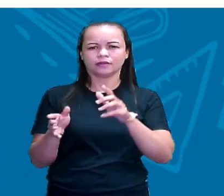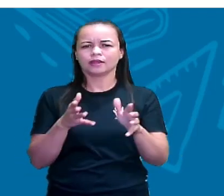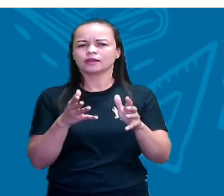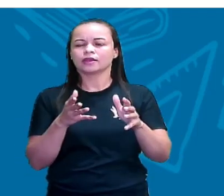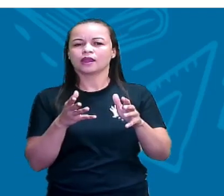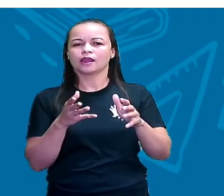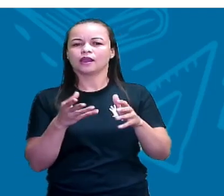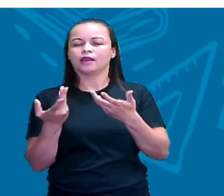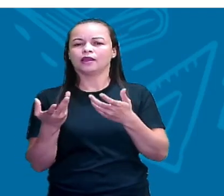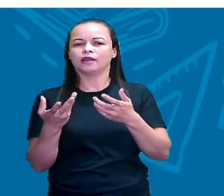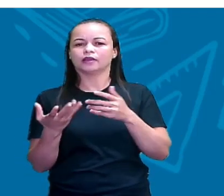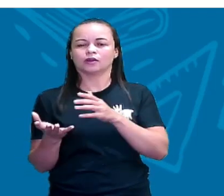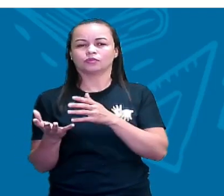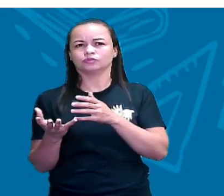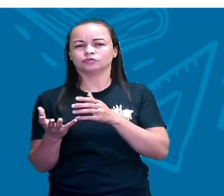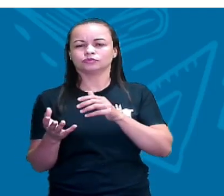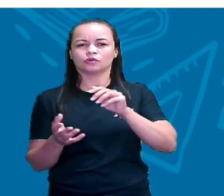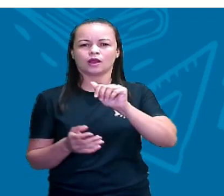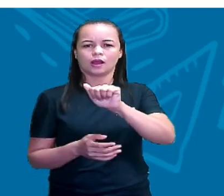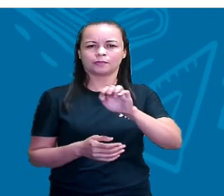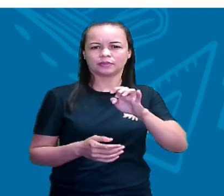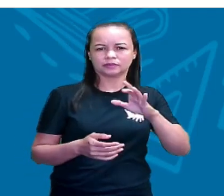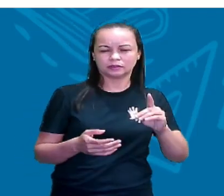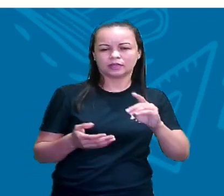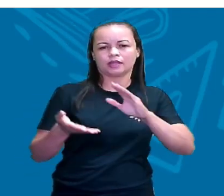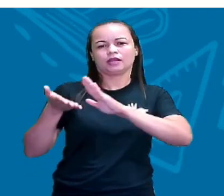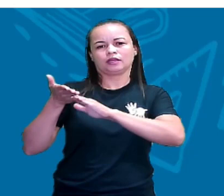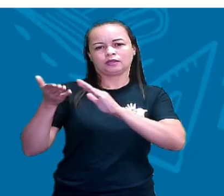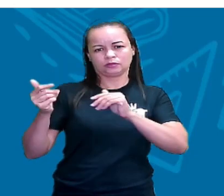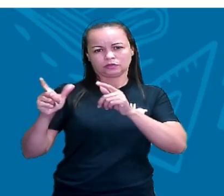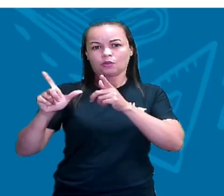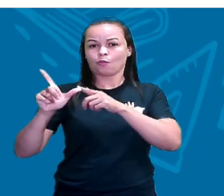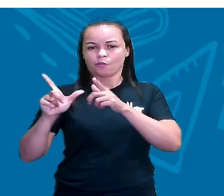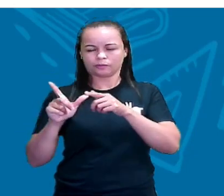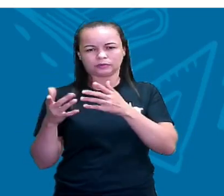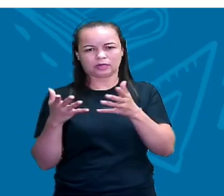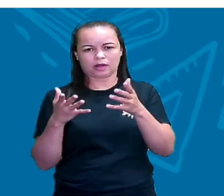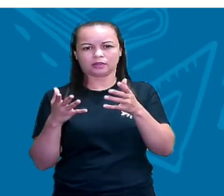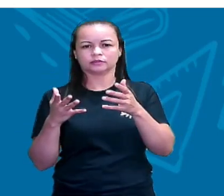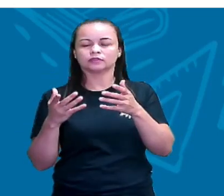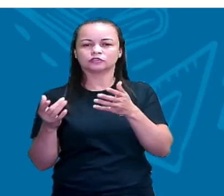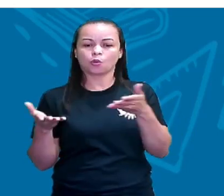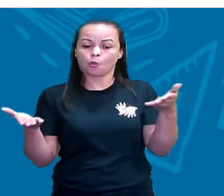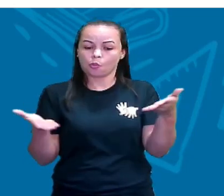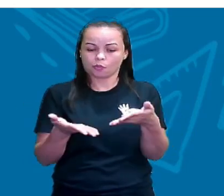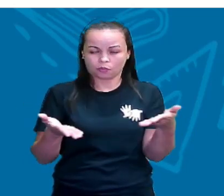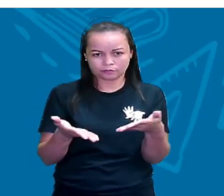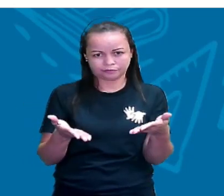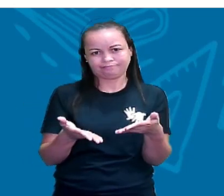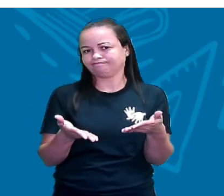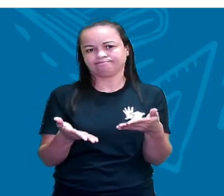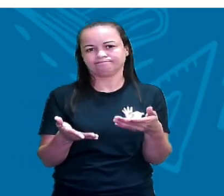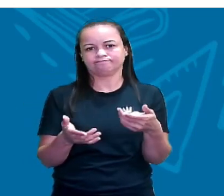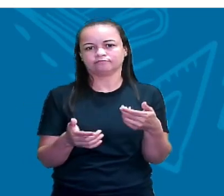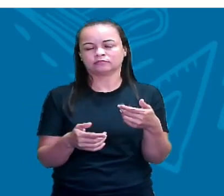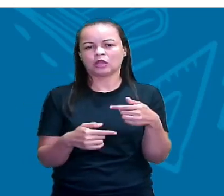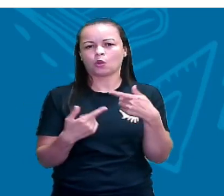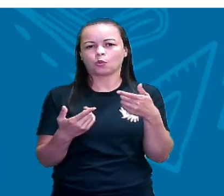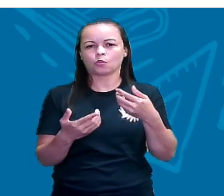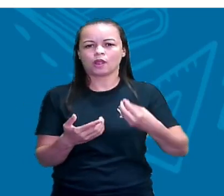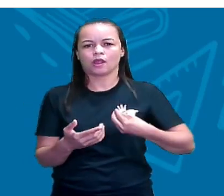espanhola, certo? A gente considerava como letras do alfabeto. Hoje, eles não são